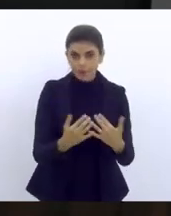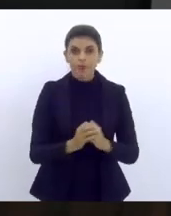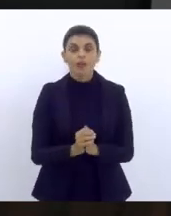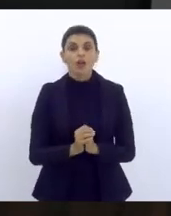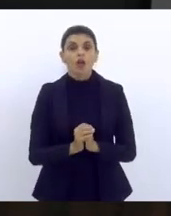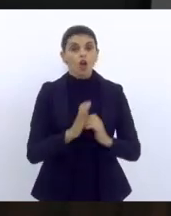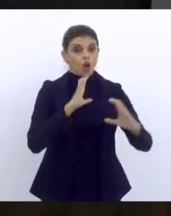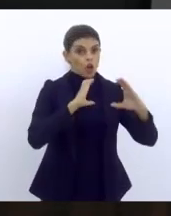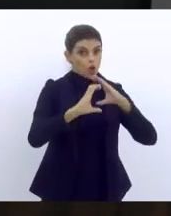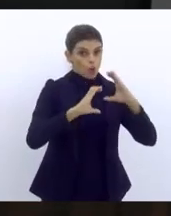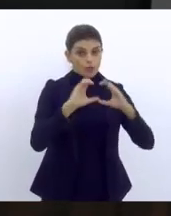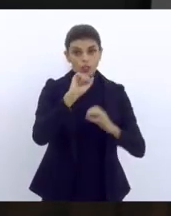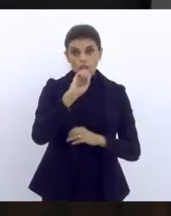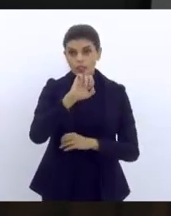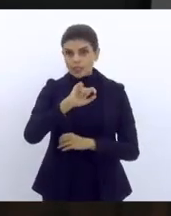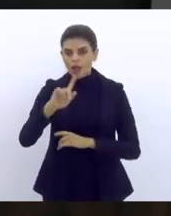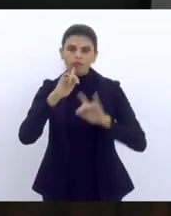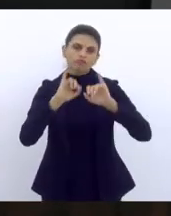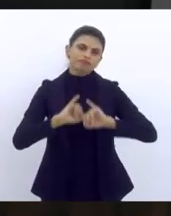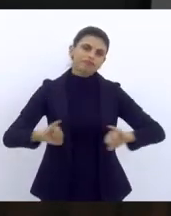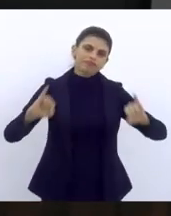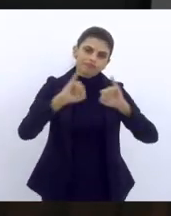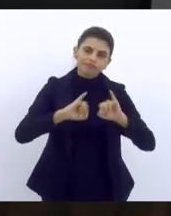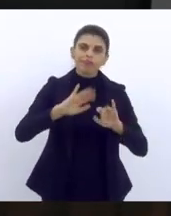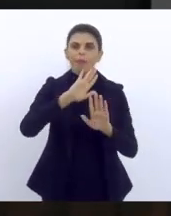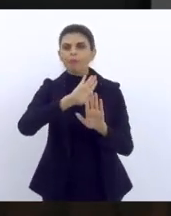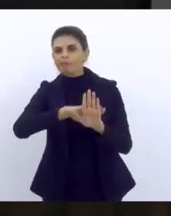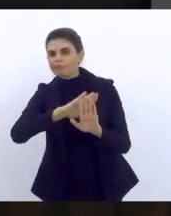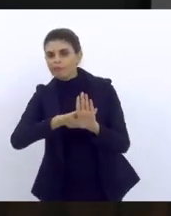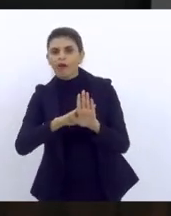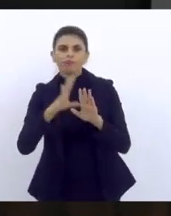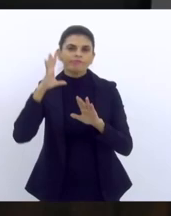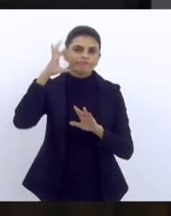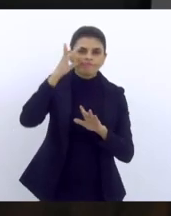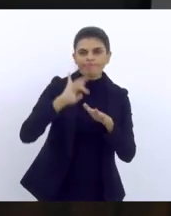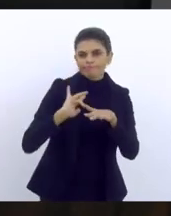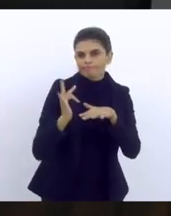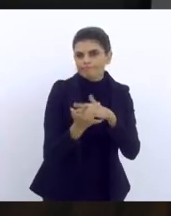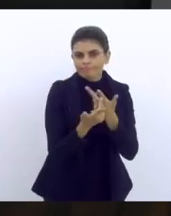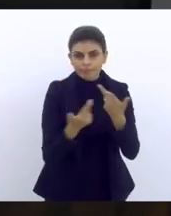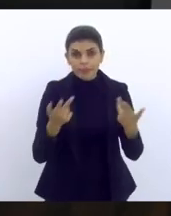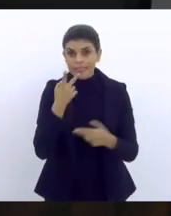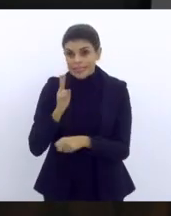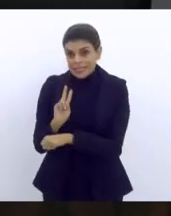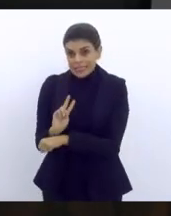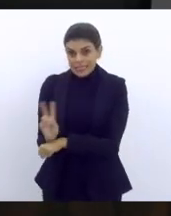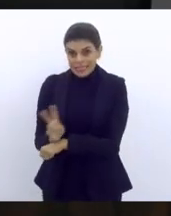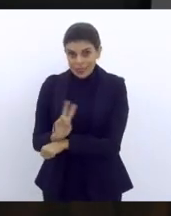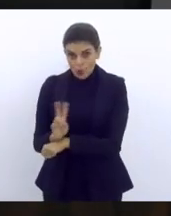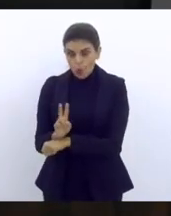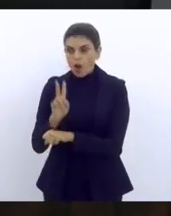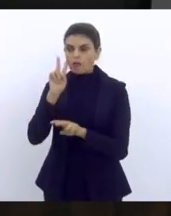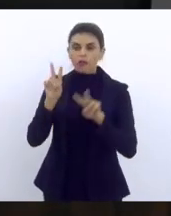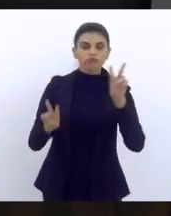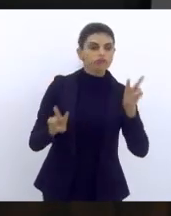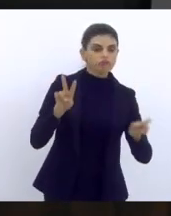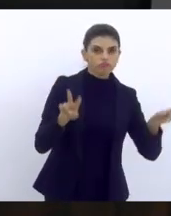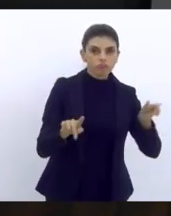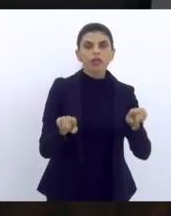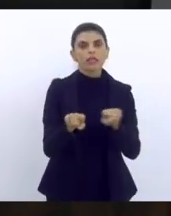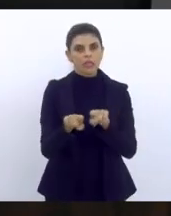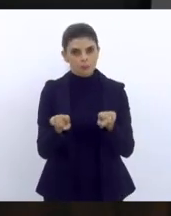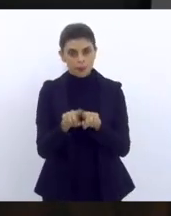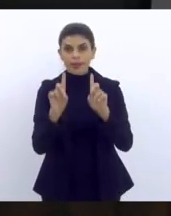comunicação social que tem contribuído muito para a realização dessa sessão, os seguranças que mantêm a ordem desta casa,